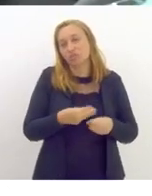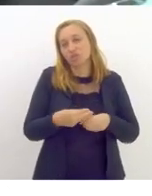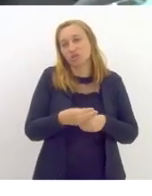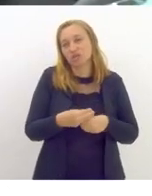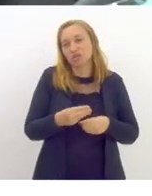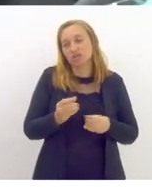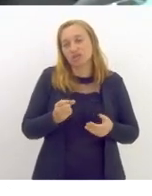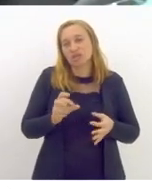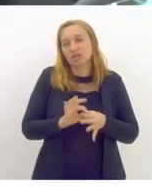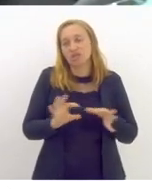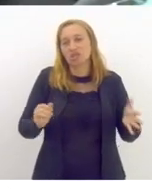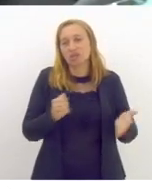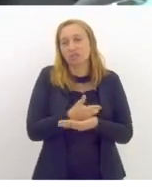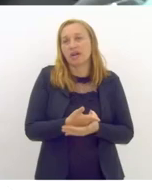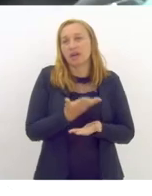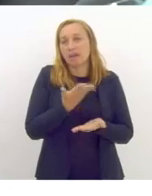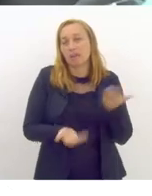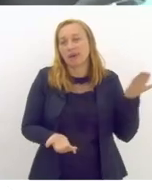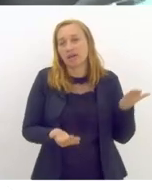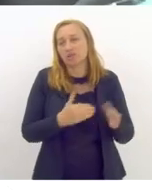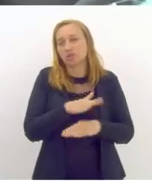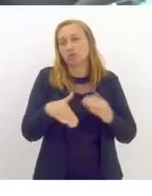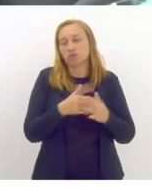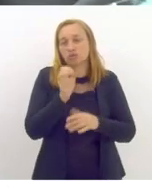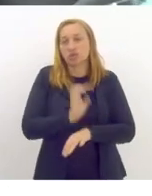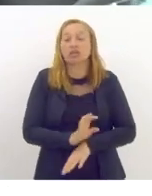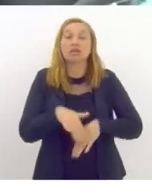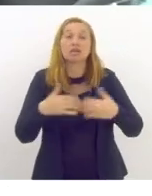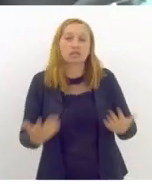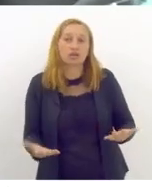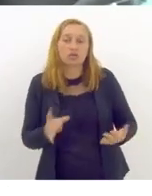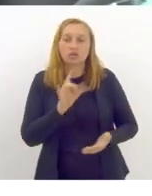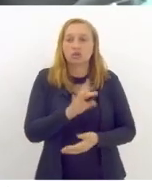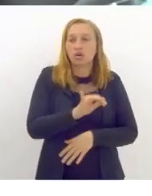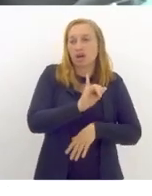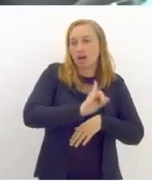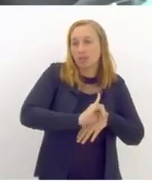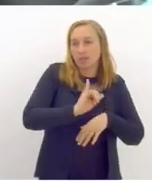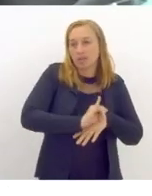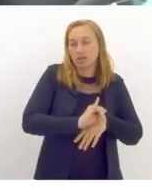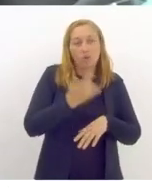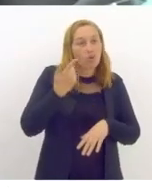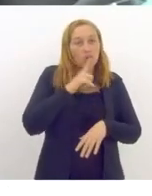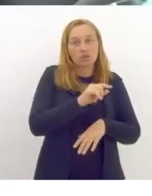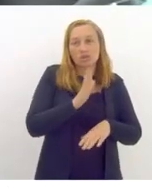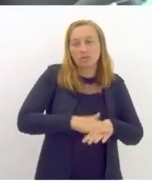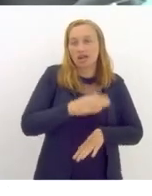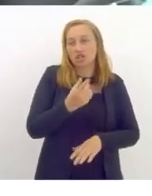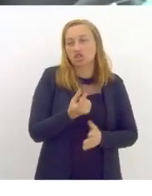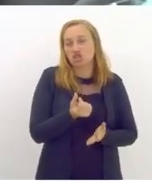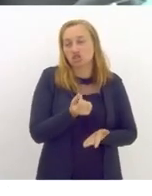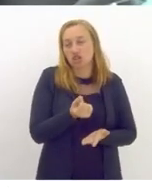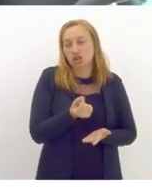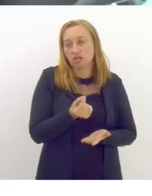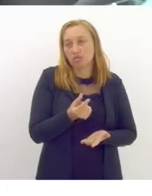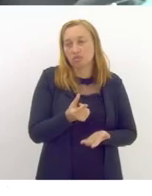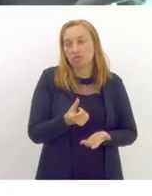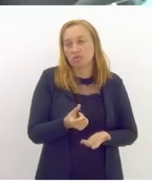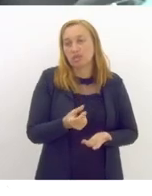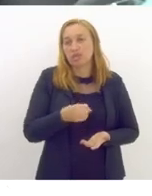deixaram de pagar suas contas perde o estado todo então não adianta Só a capital conseguir mais recursos